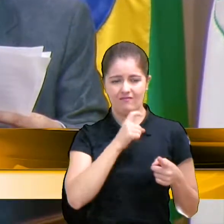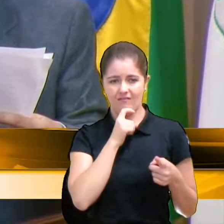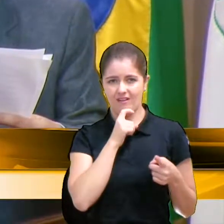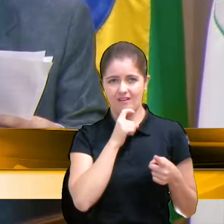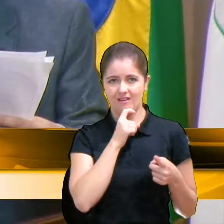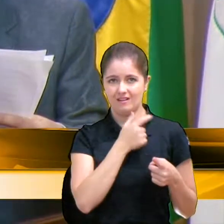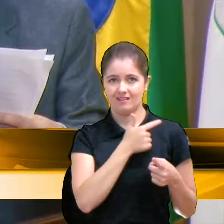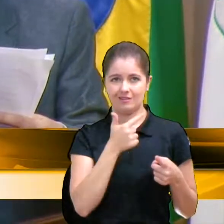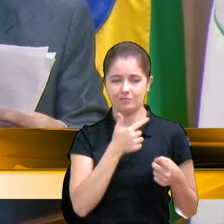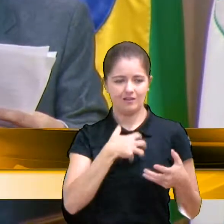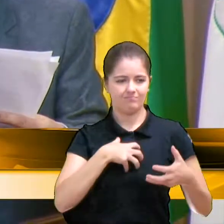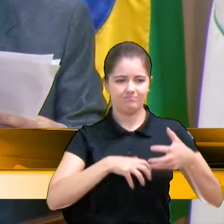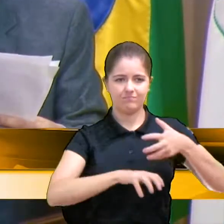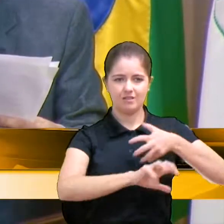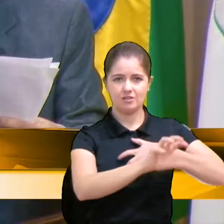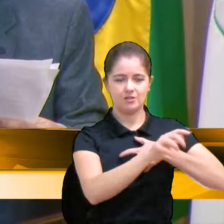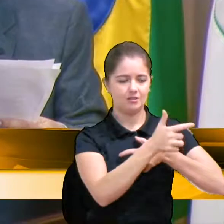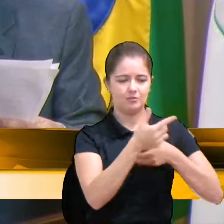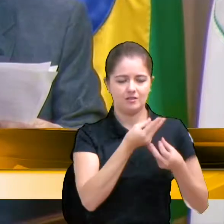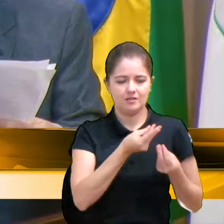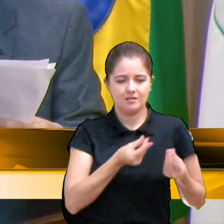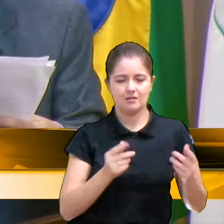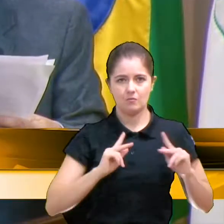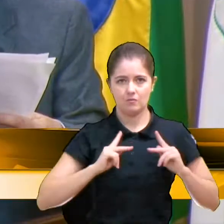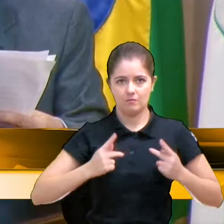que é necessário de sensibilidade humana.